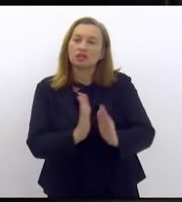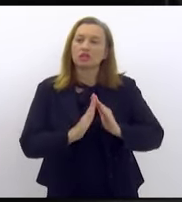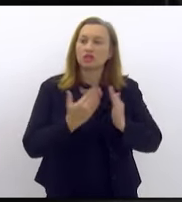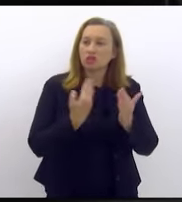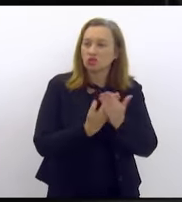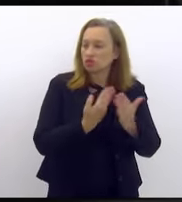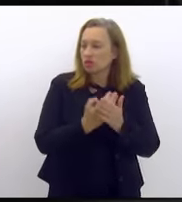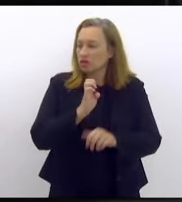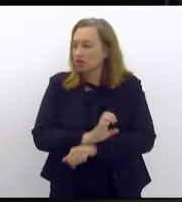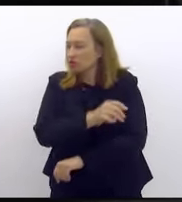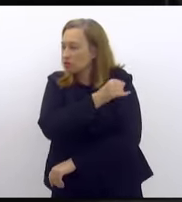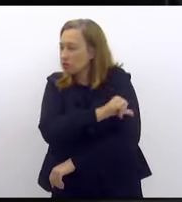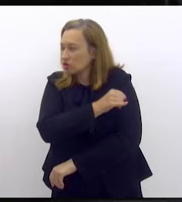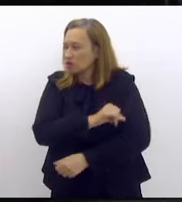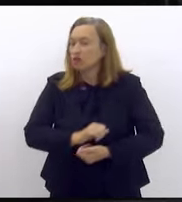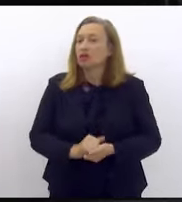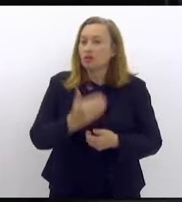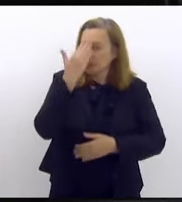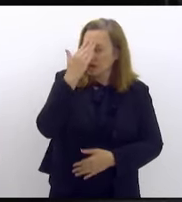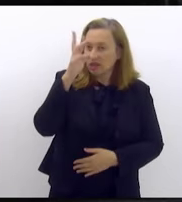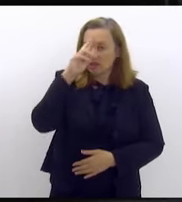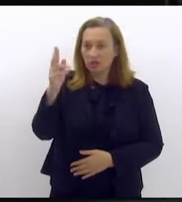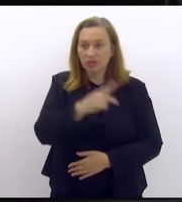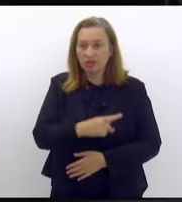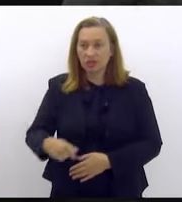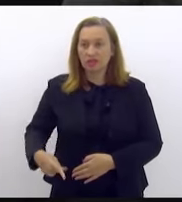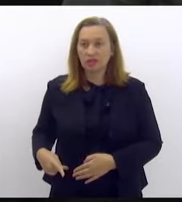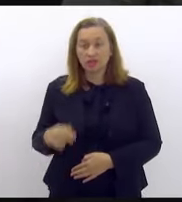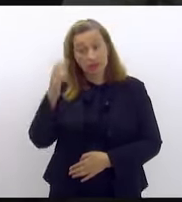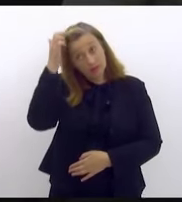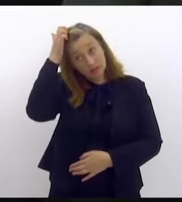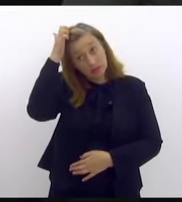escolas do Estado do Rio de Janeiro. Muito obrigada, senhor presidente.